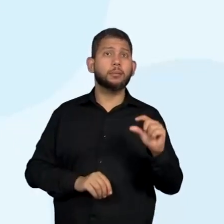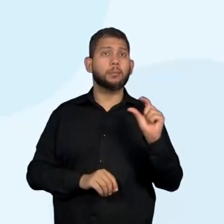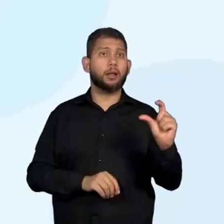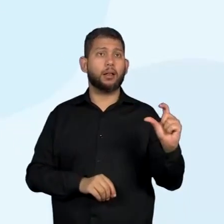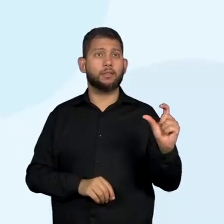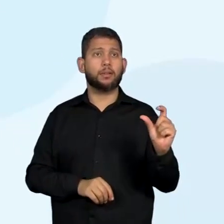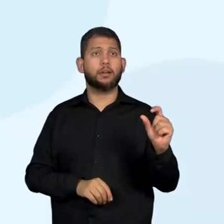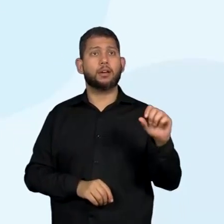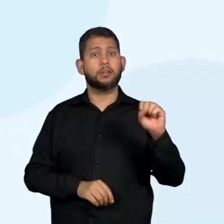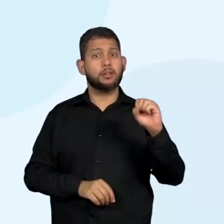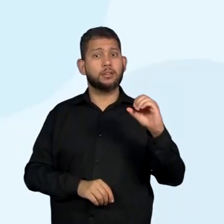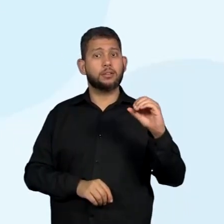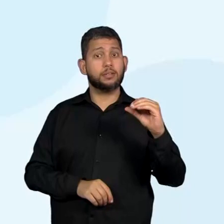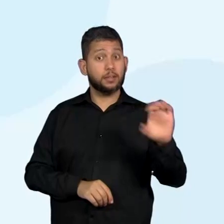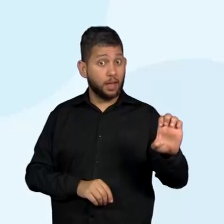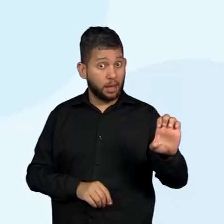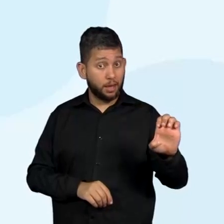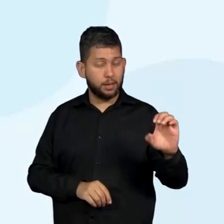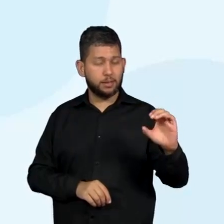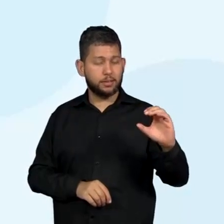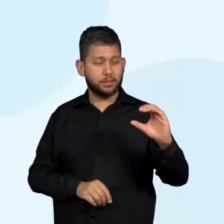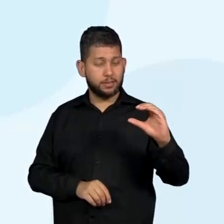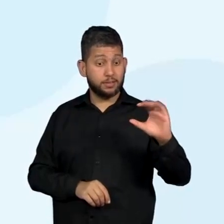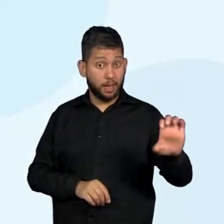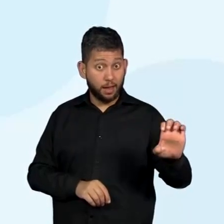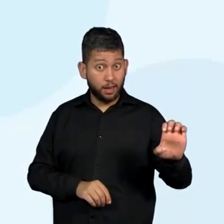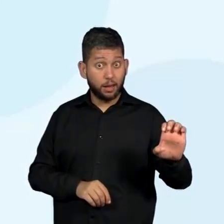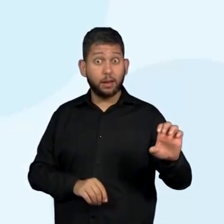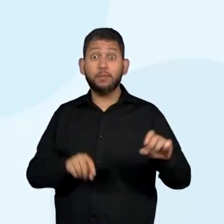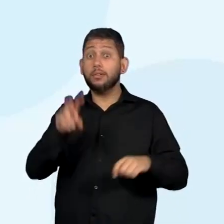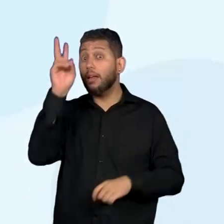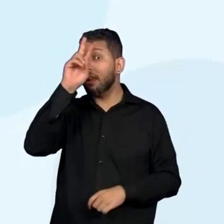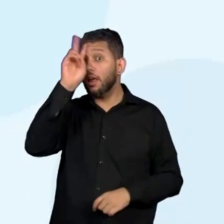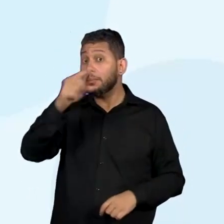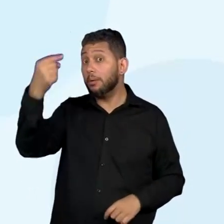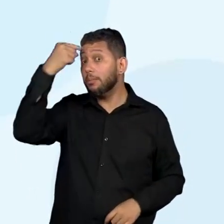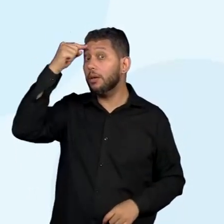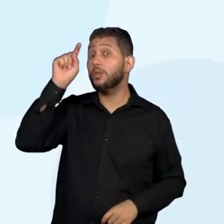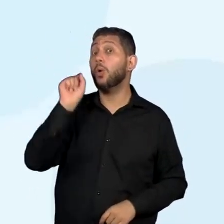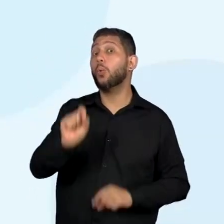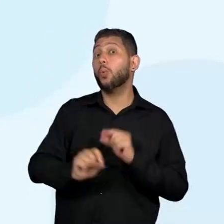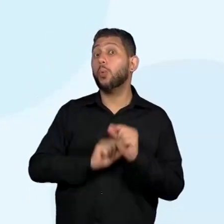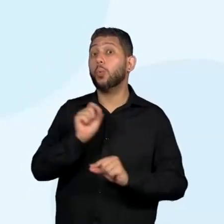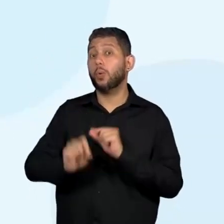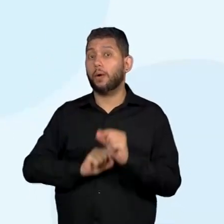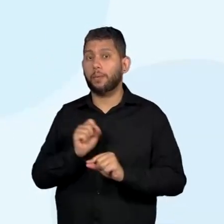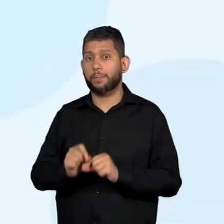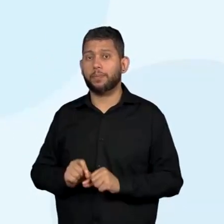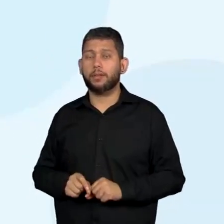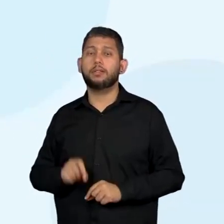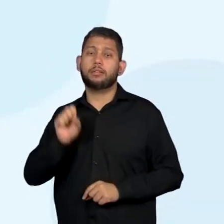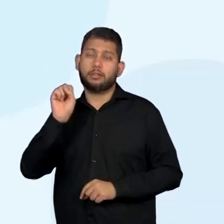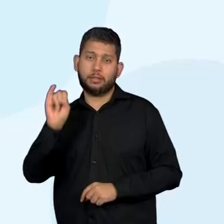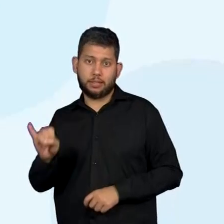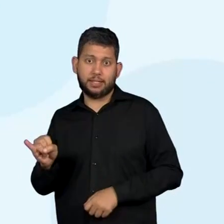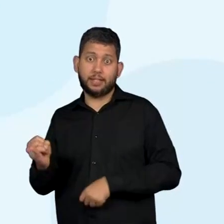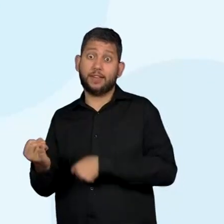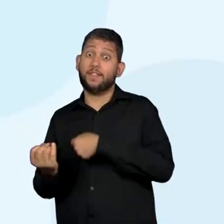dois S's ou C, é só lembrar que, quando a palavra for